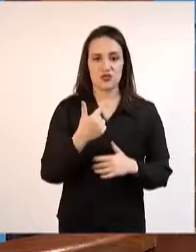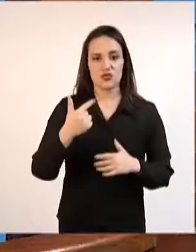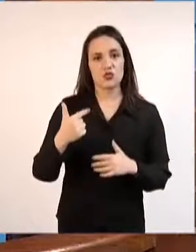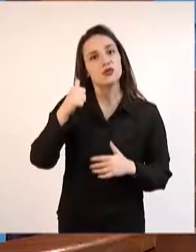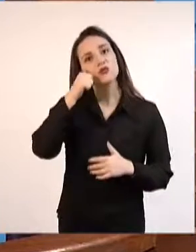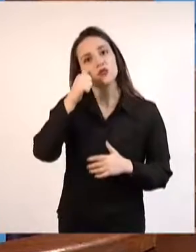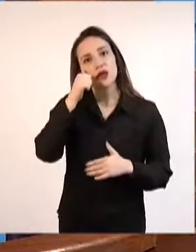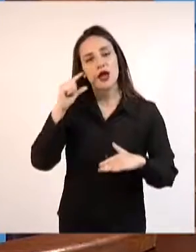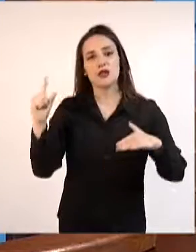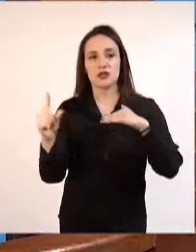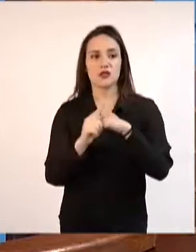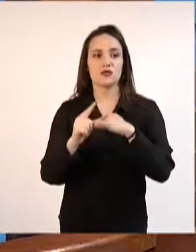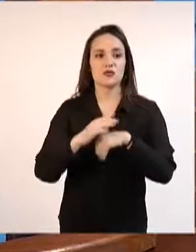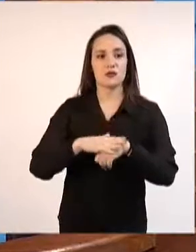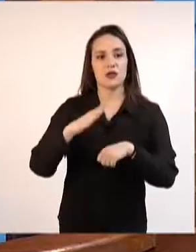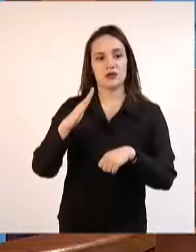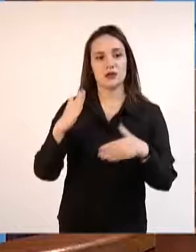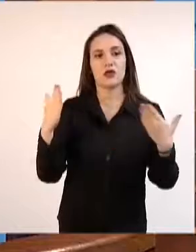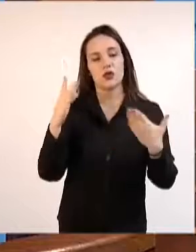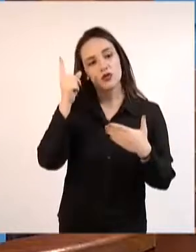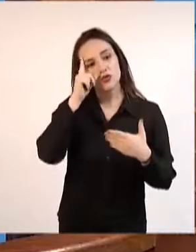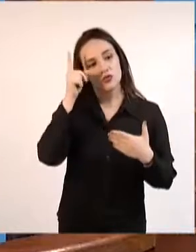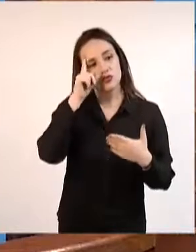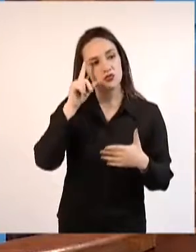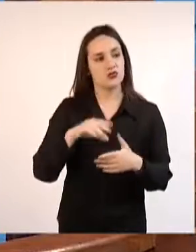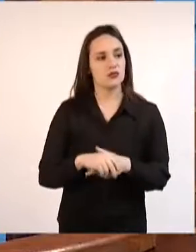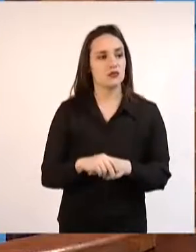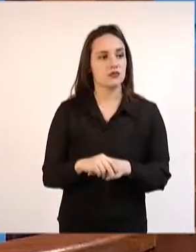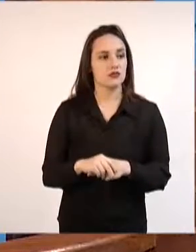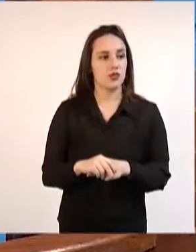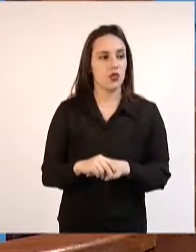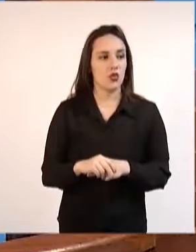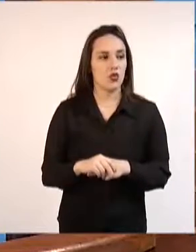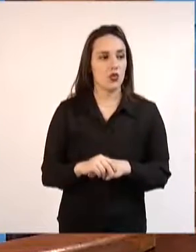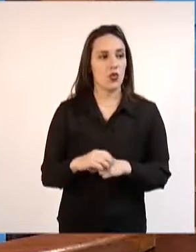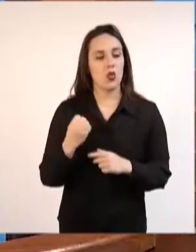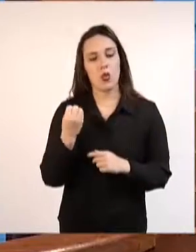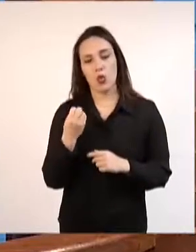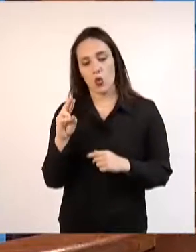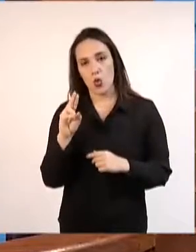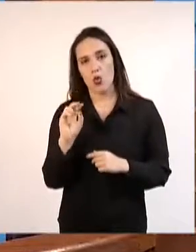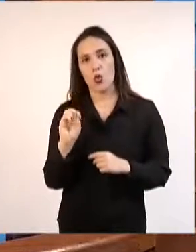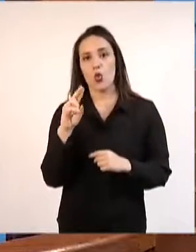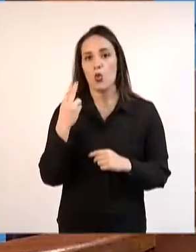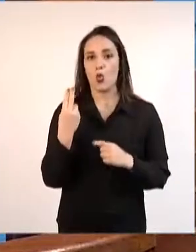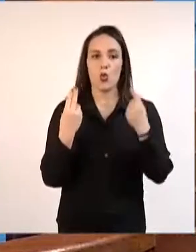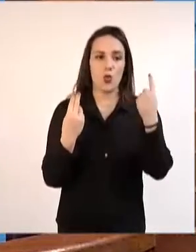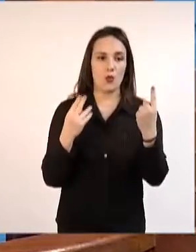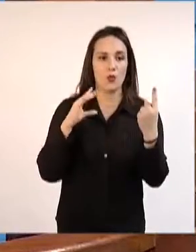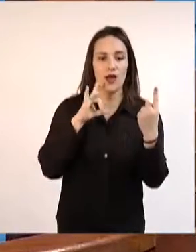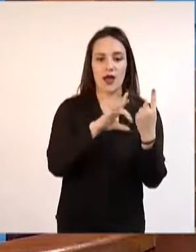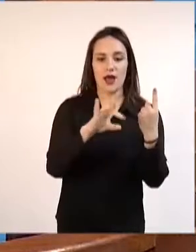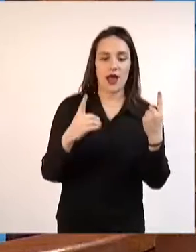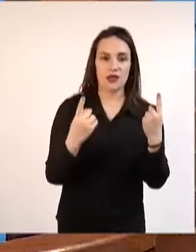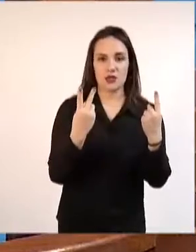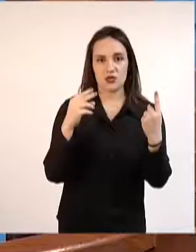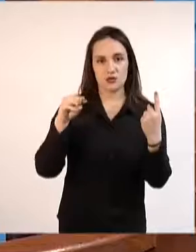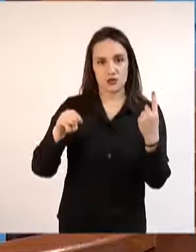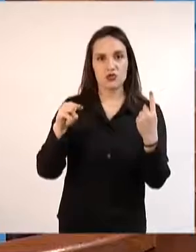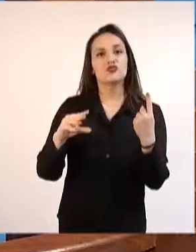mulheres atendidas por dia, ou uma a cada 2 minutos atendidas com a medida